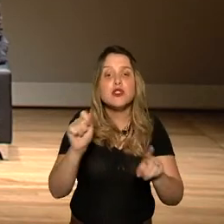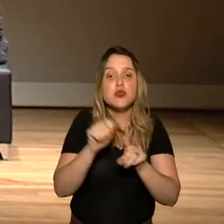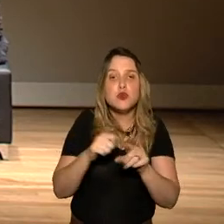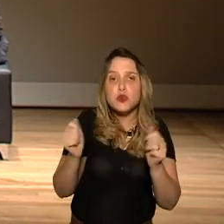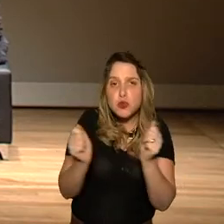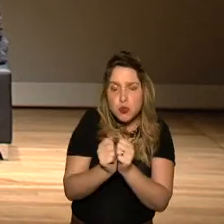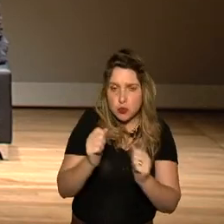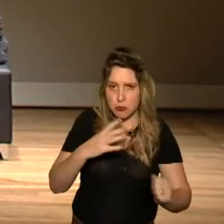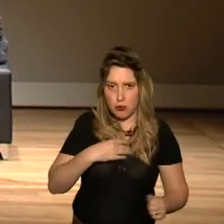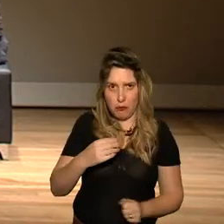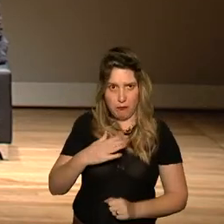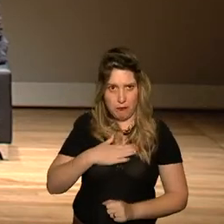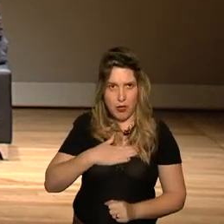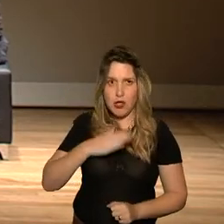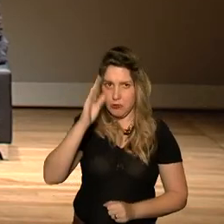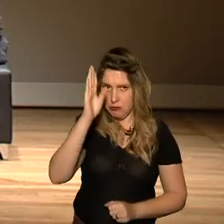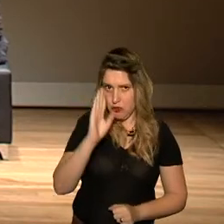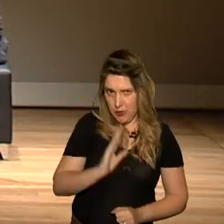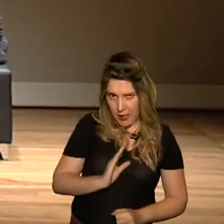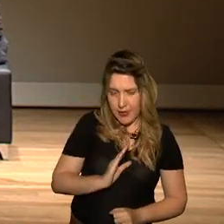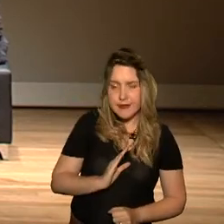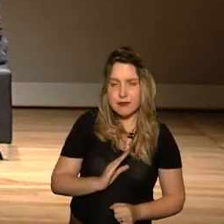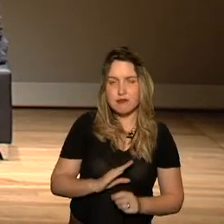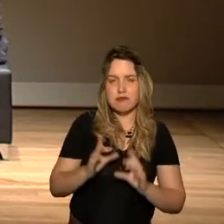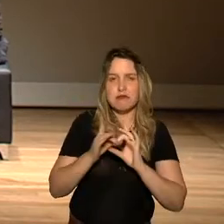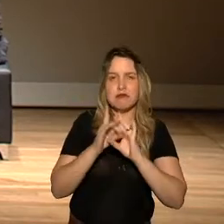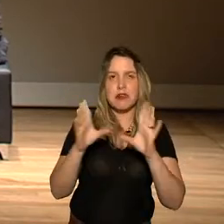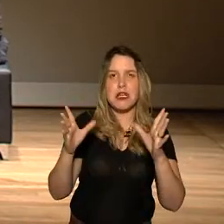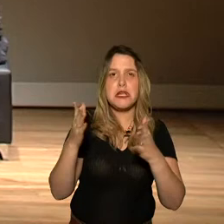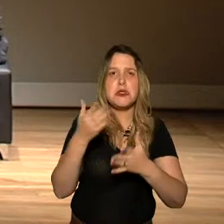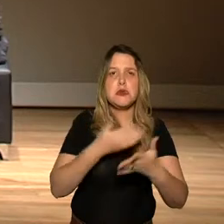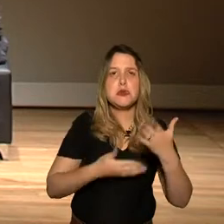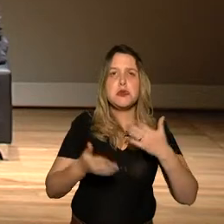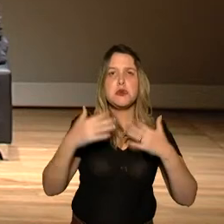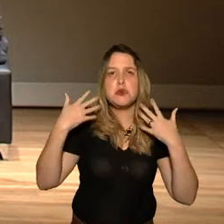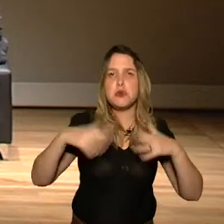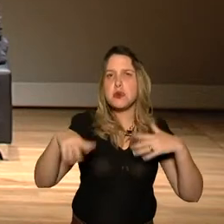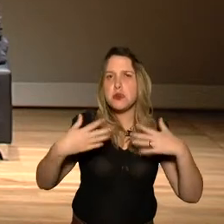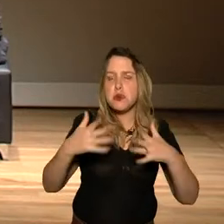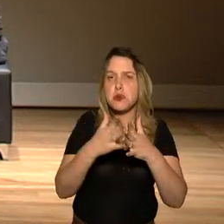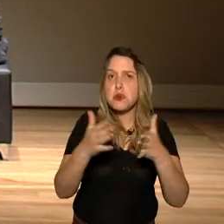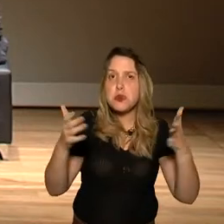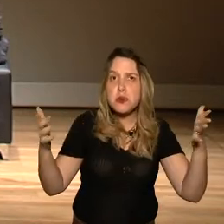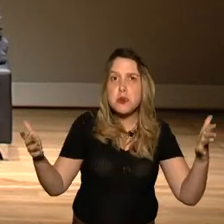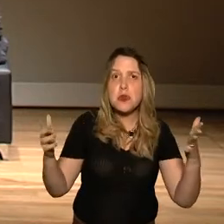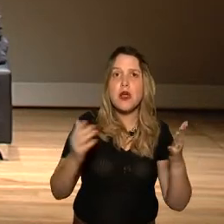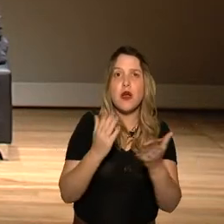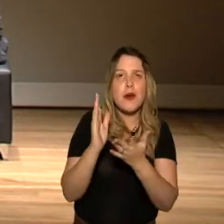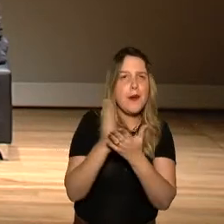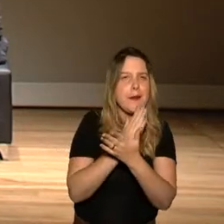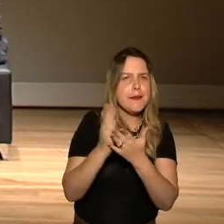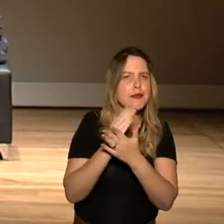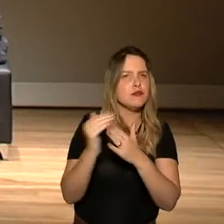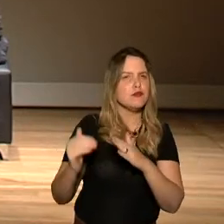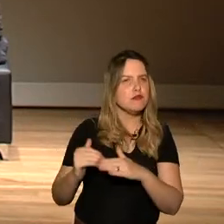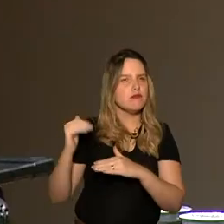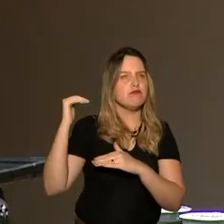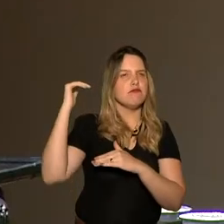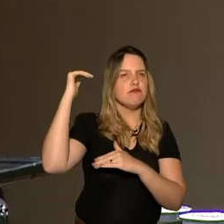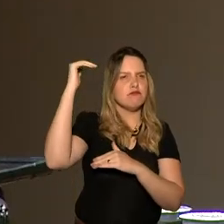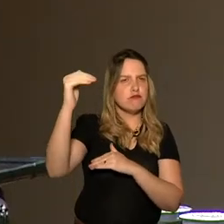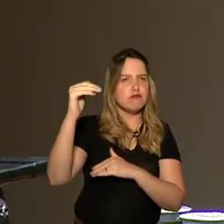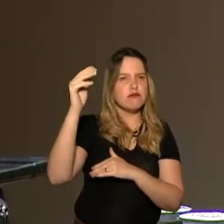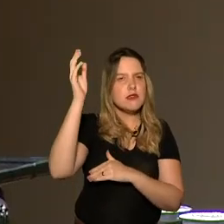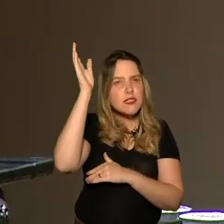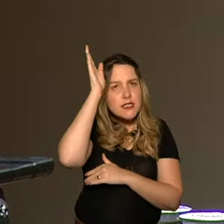num show gratuito Eu percebo uma nata ali uma elitização desse show quando eu vou no Sesc quando